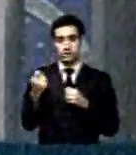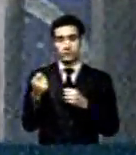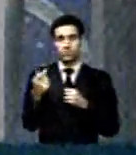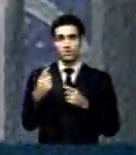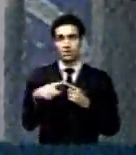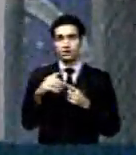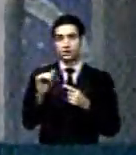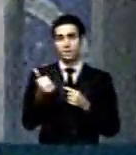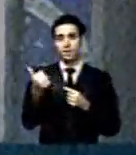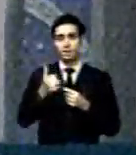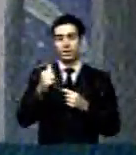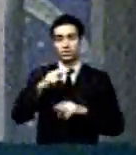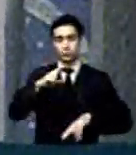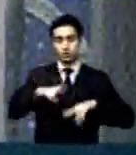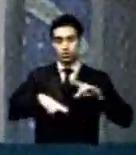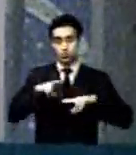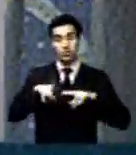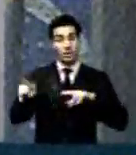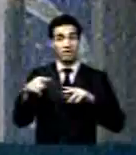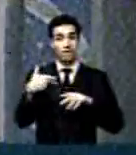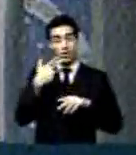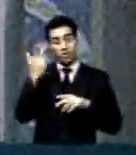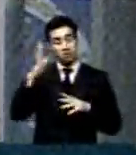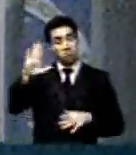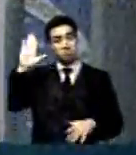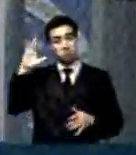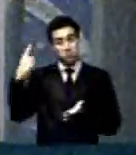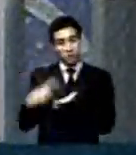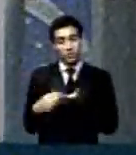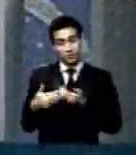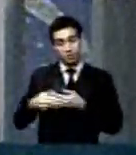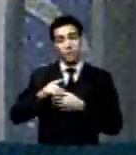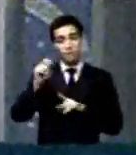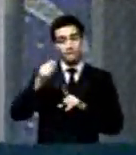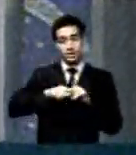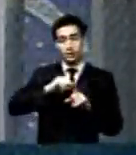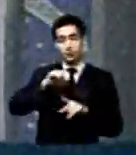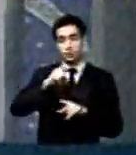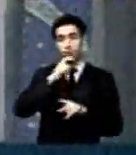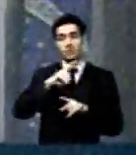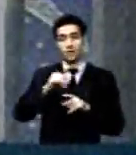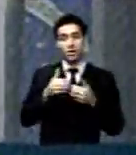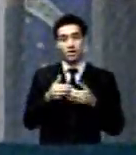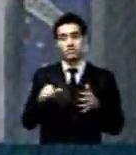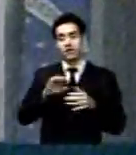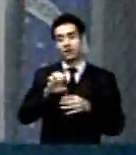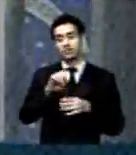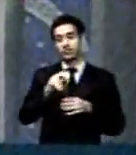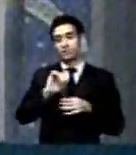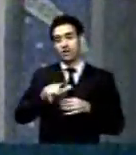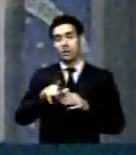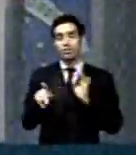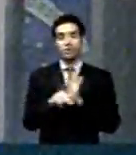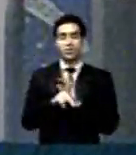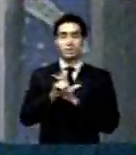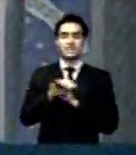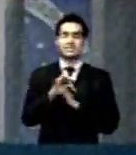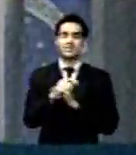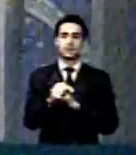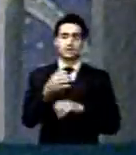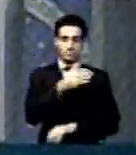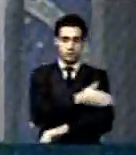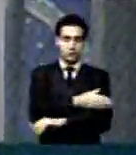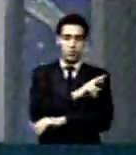1º de junho, onde ele fez o compromisso de agora, no mês de julho, estar lançando os editais de licitação do trecho